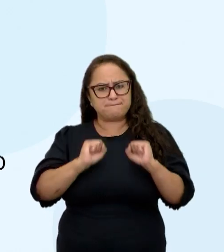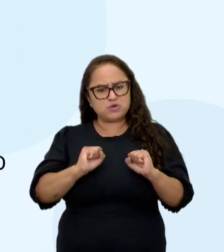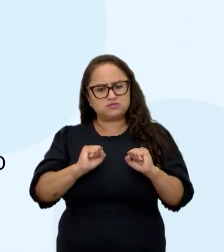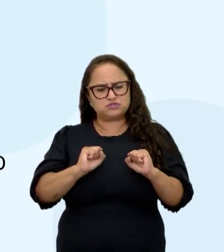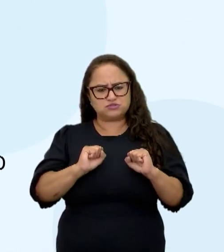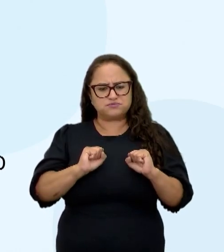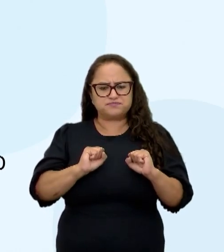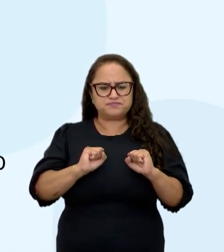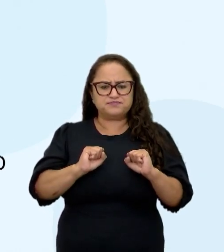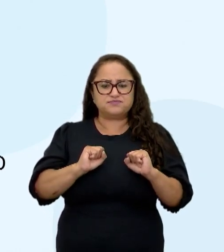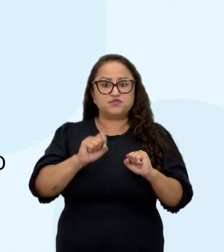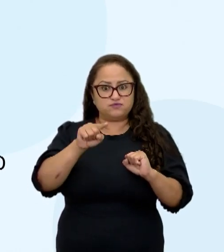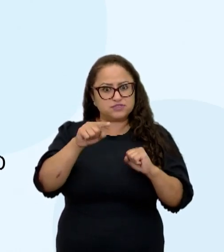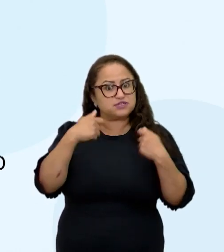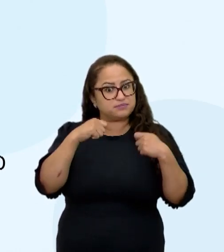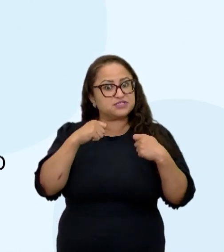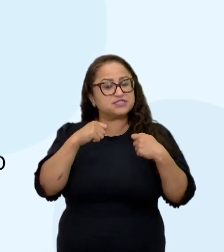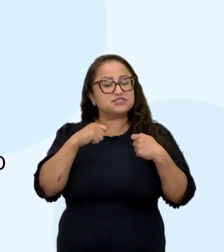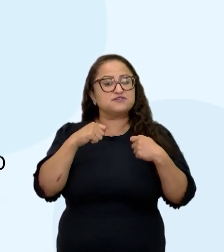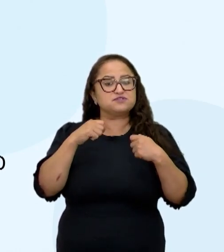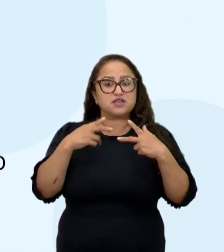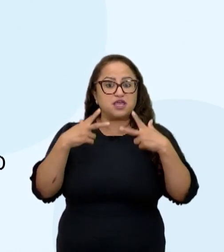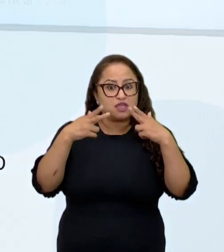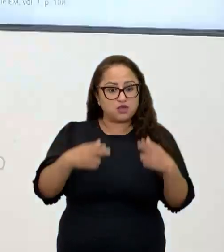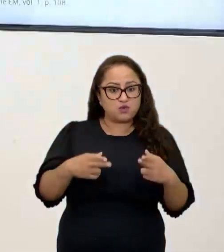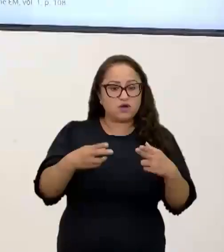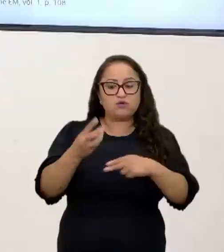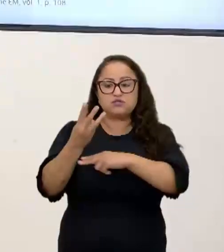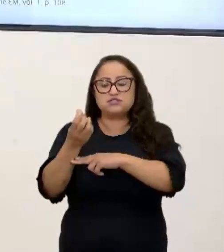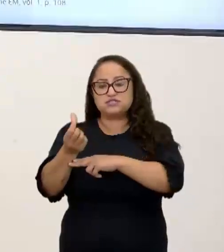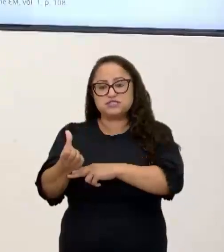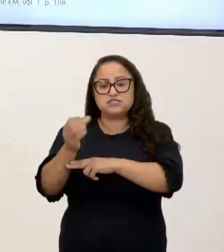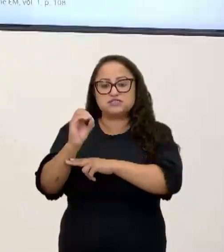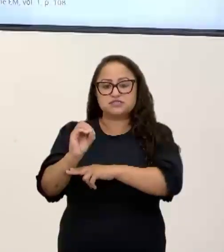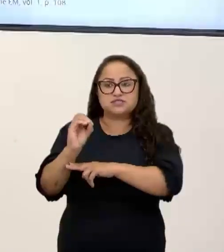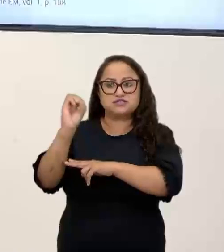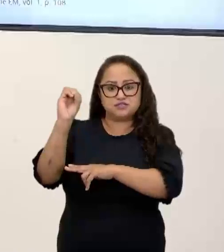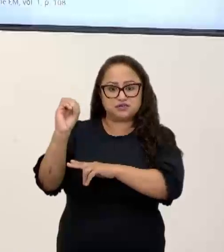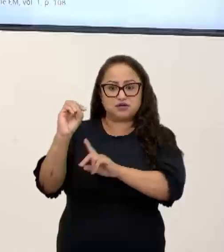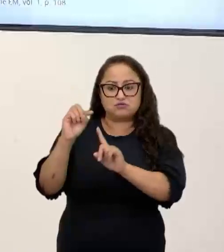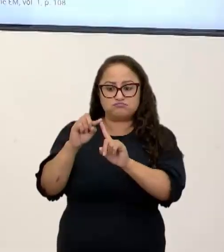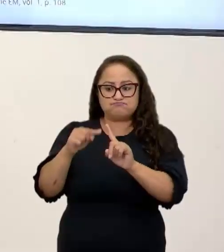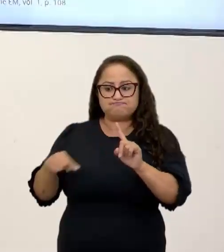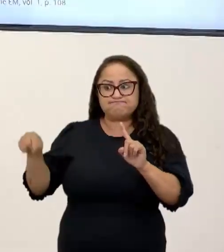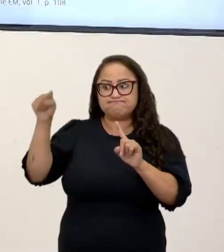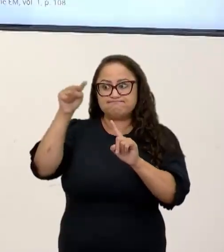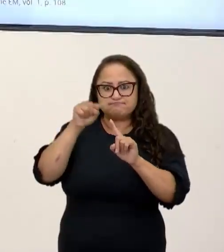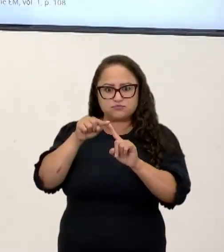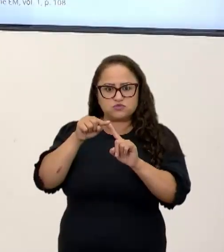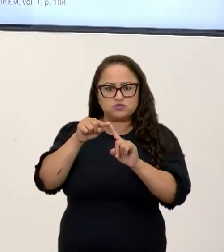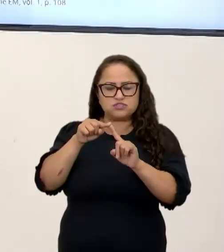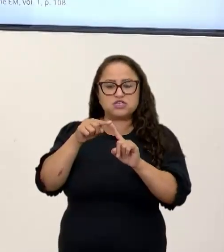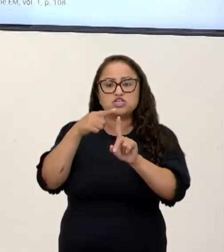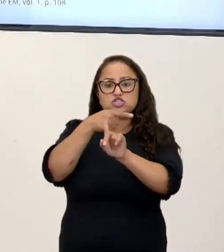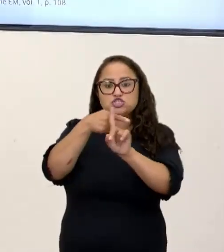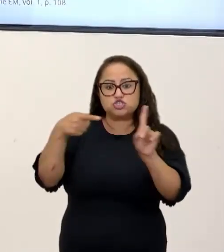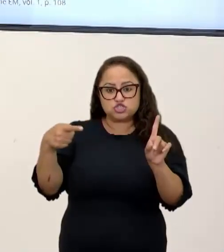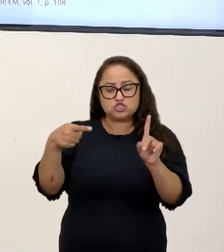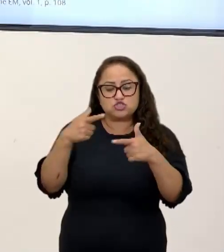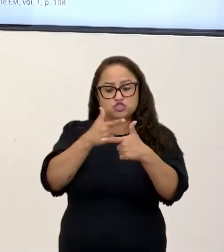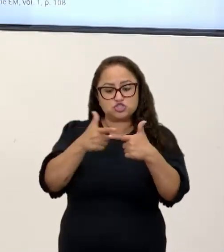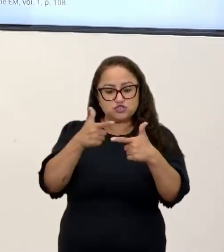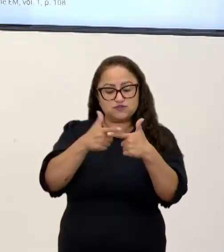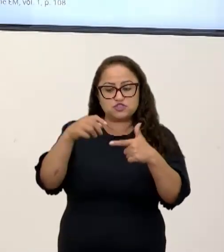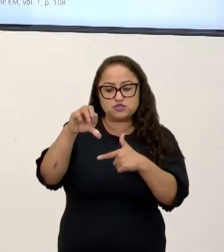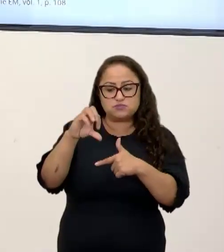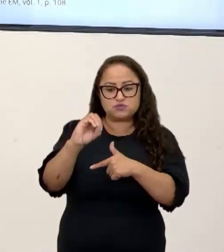isso? Então, você vai ter que fazer o mesmo processo que eu. Vai pegar os 360 graus, que é aquela volta completa, dividir por 90 e ver